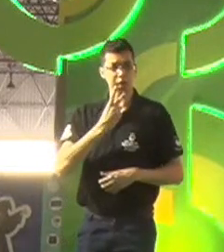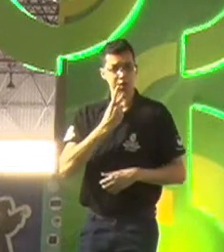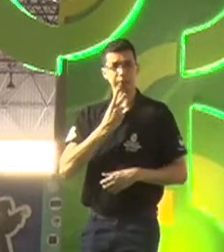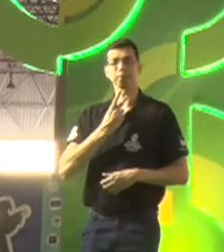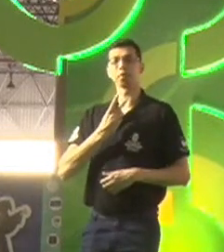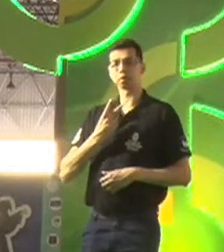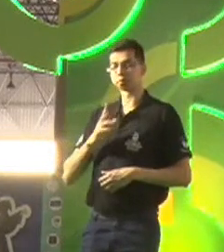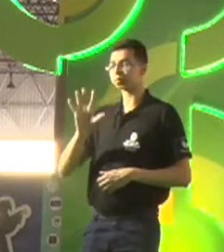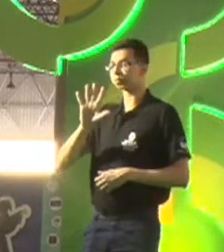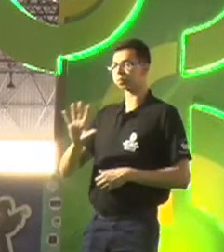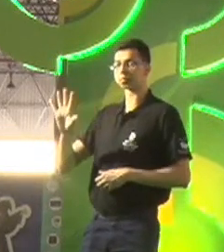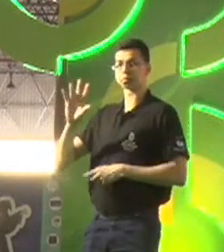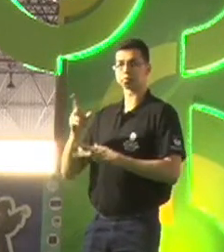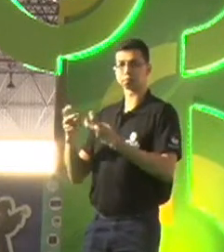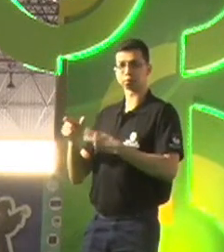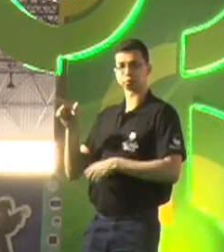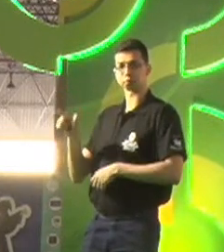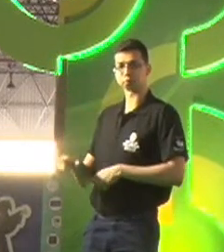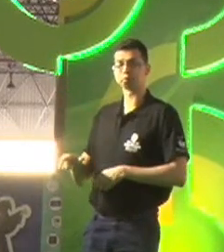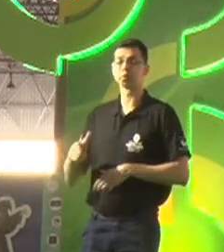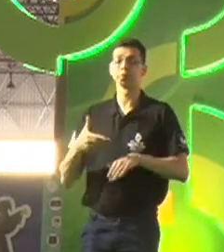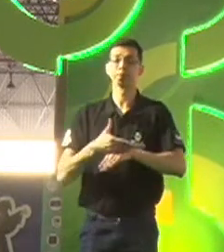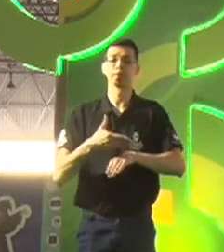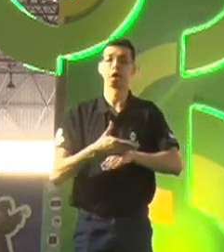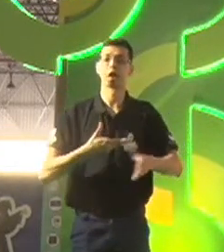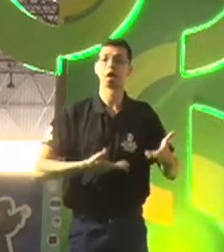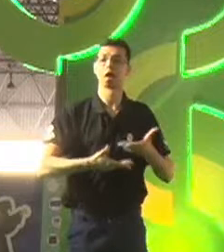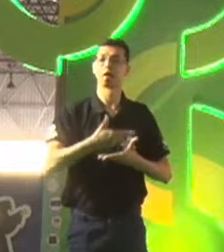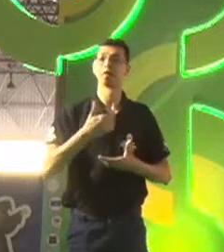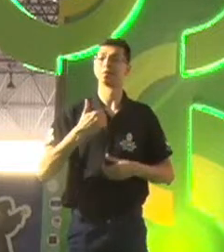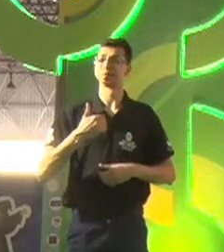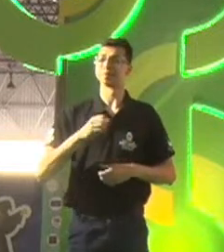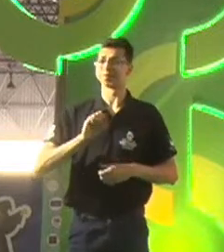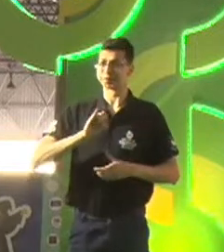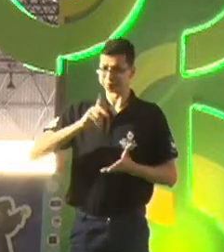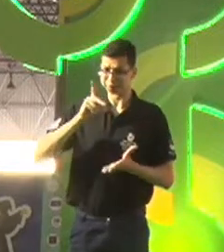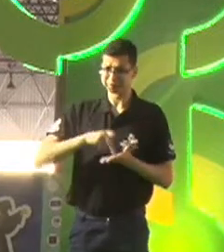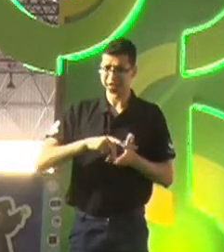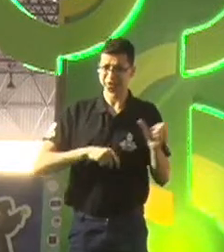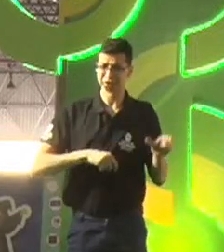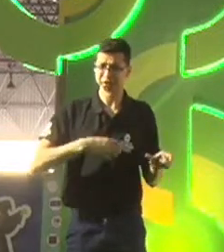se ela está realmente sentindo isso papo é outro